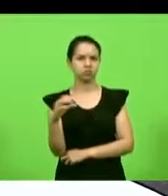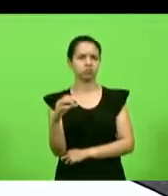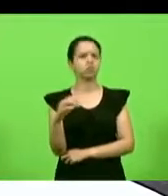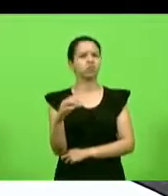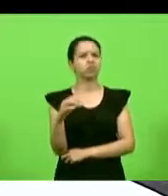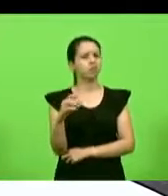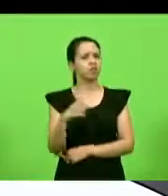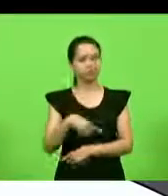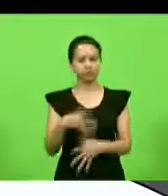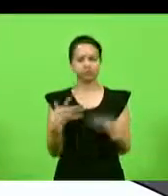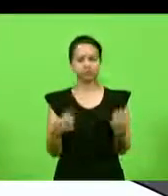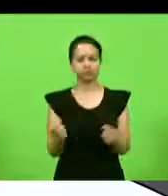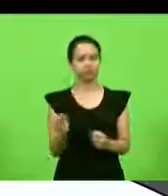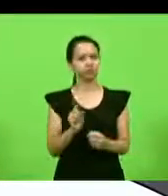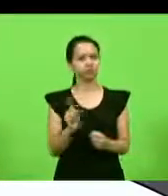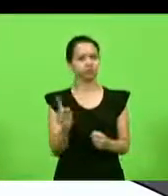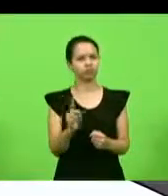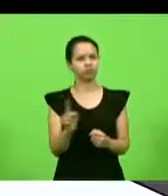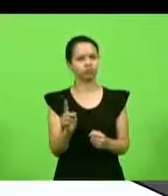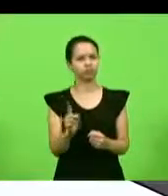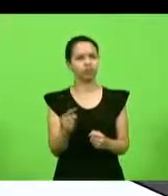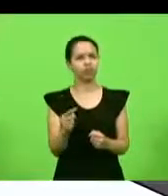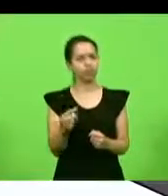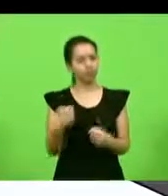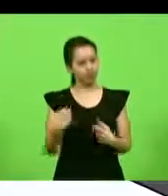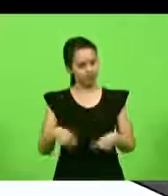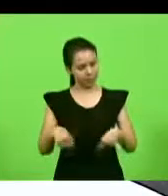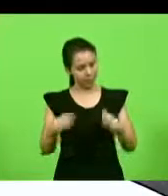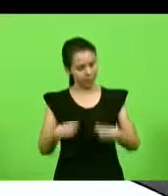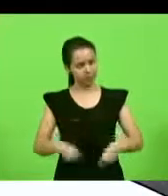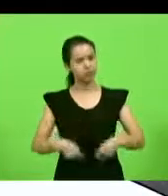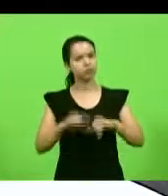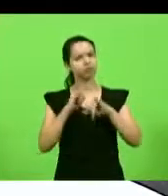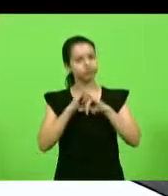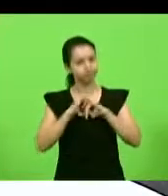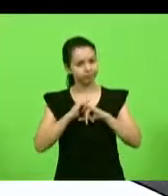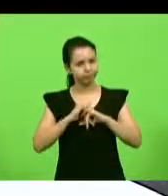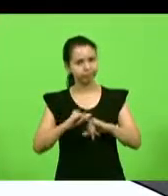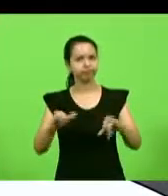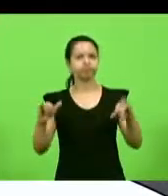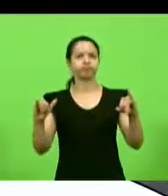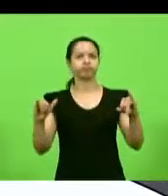posso hoje deixar de fazer essa manifestação.